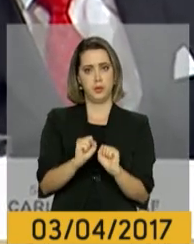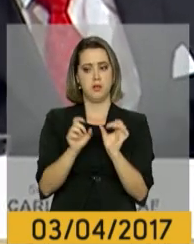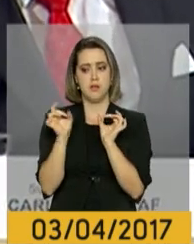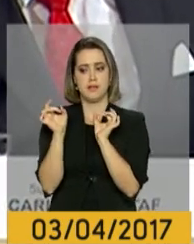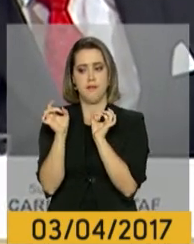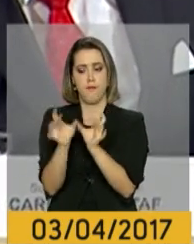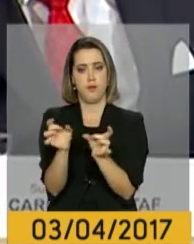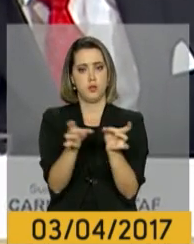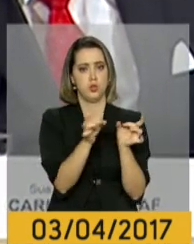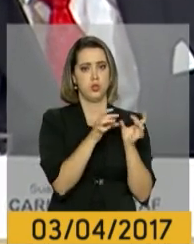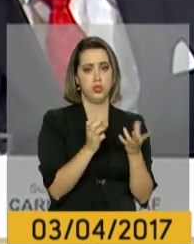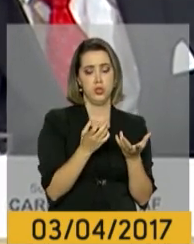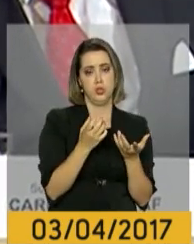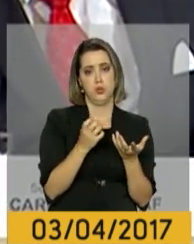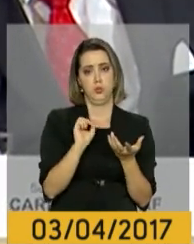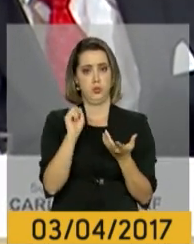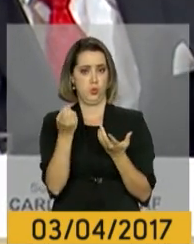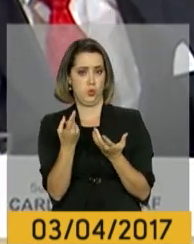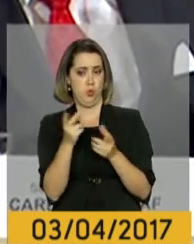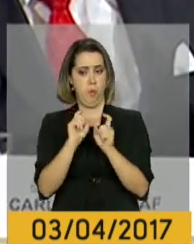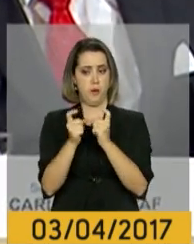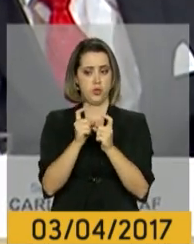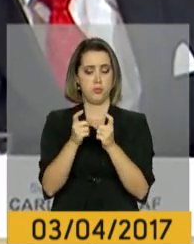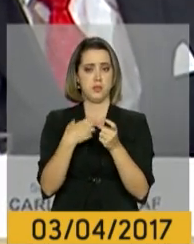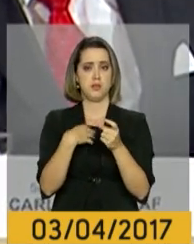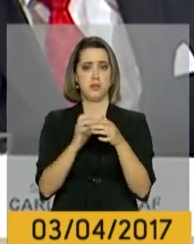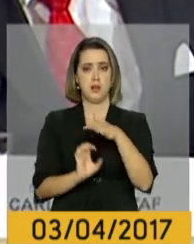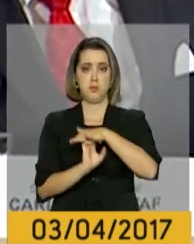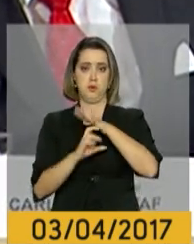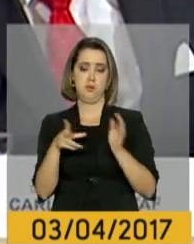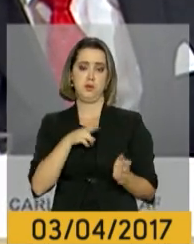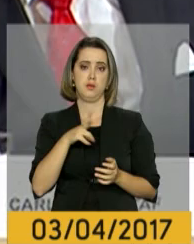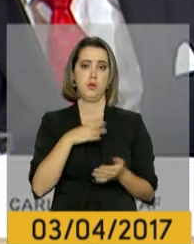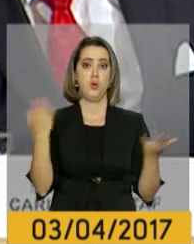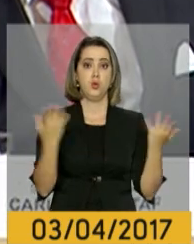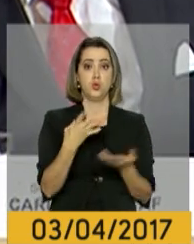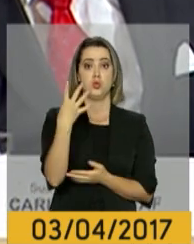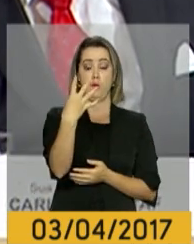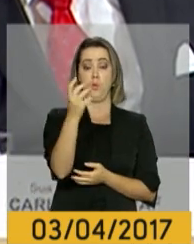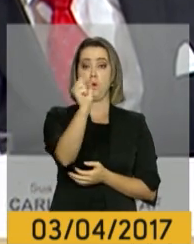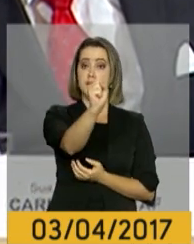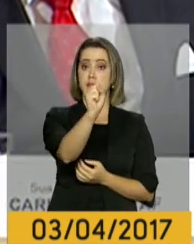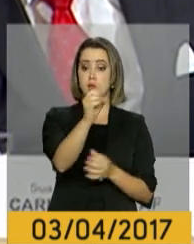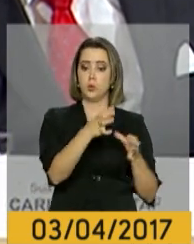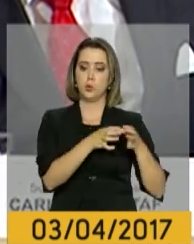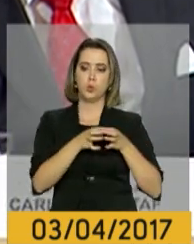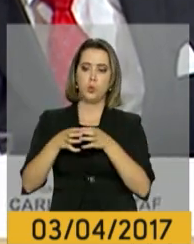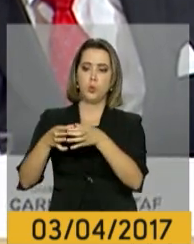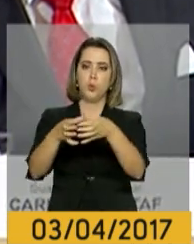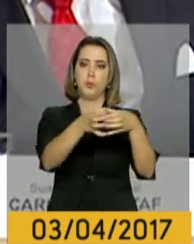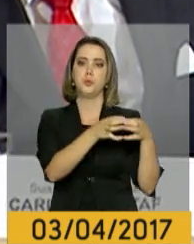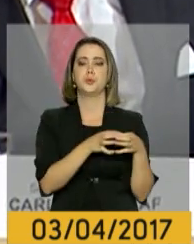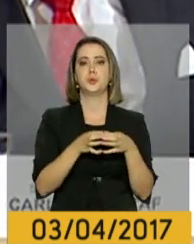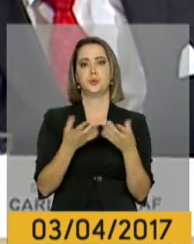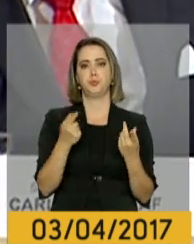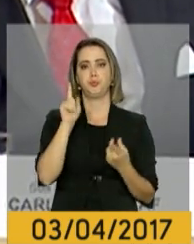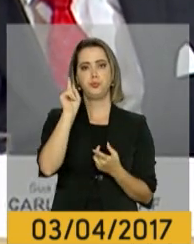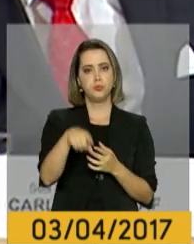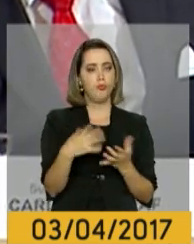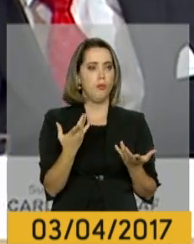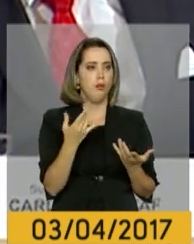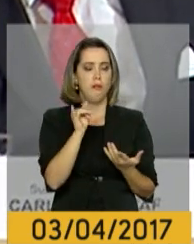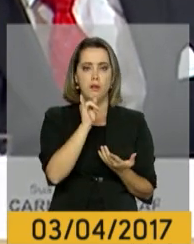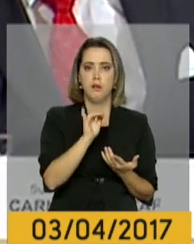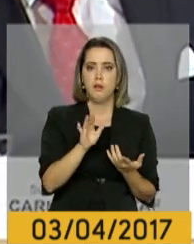concedidos ou privatizados e agora já ampliamos para 48 setores da administração pública. São empreendimentos